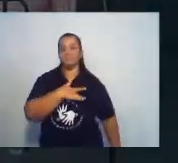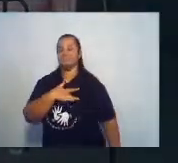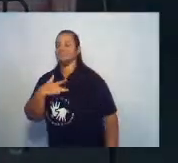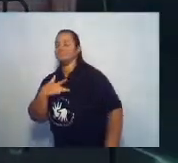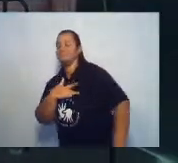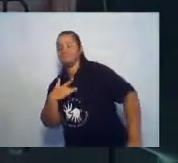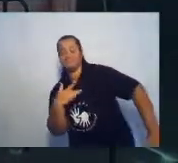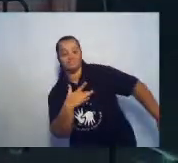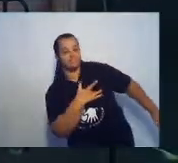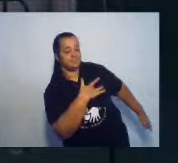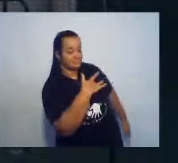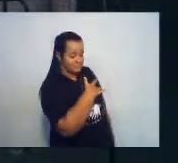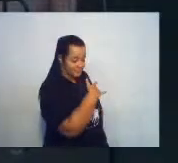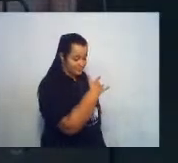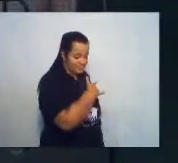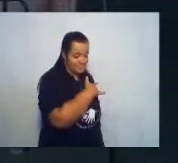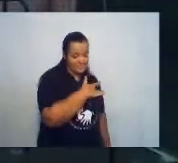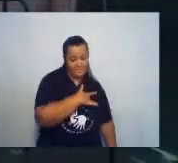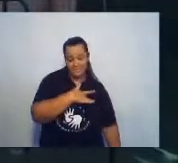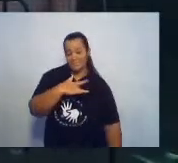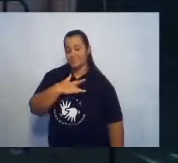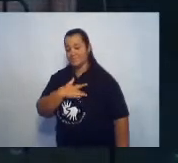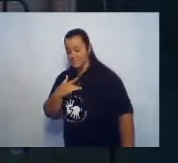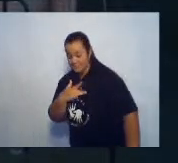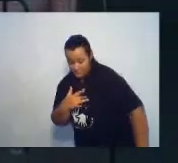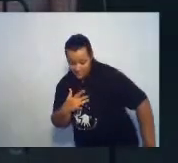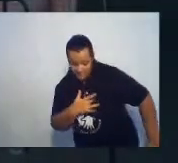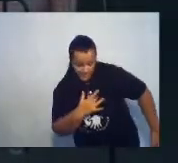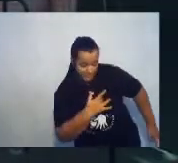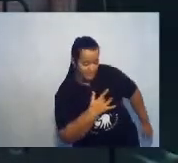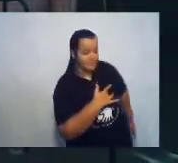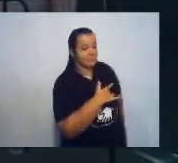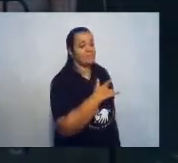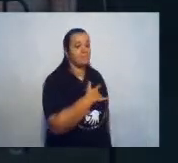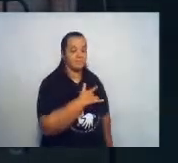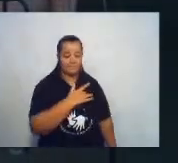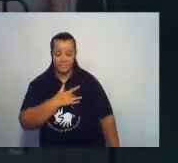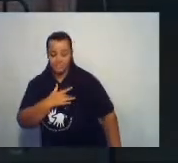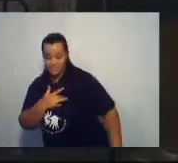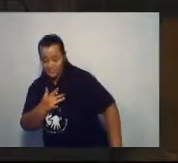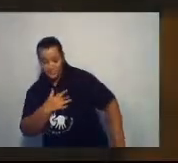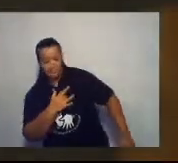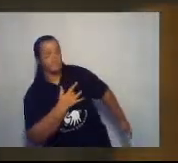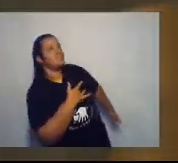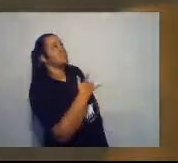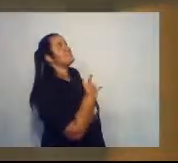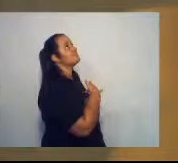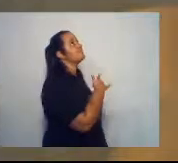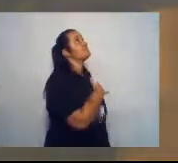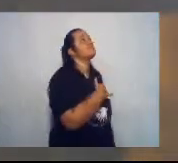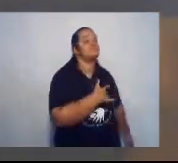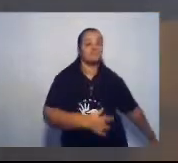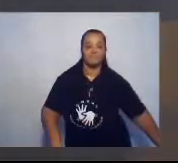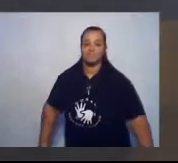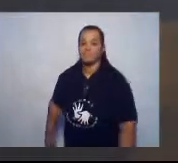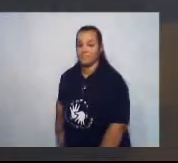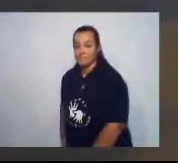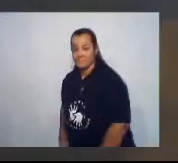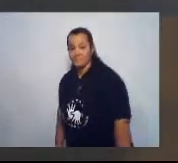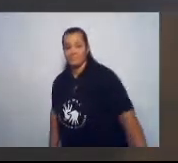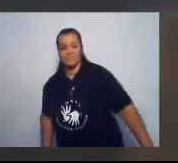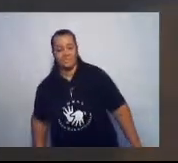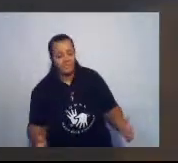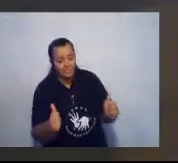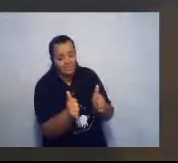Apaixonadinha, você me deixou. Apaixonadinha, você me deixou. Apaixonadinha, você me